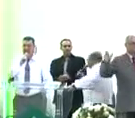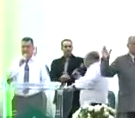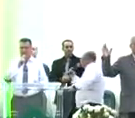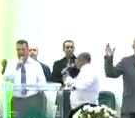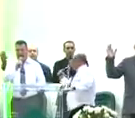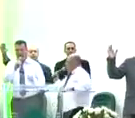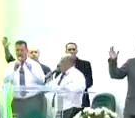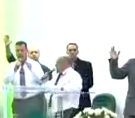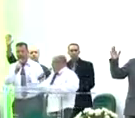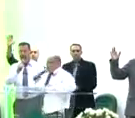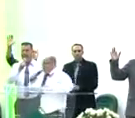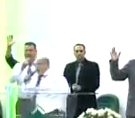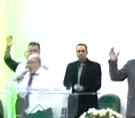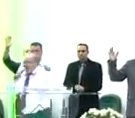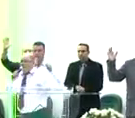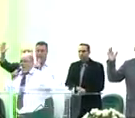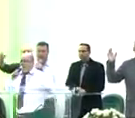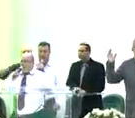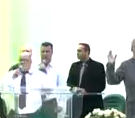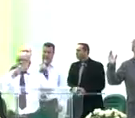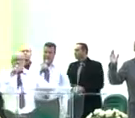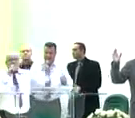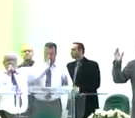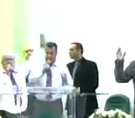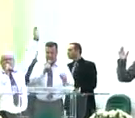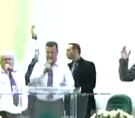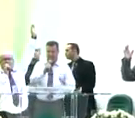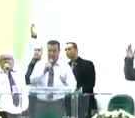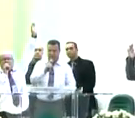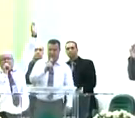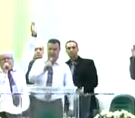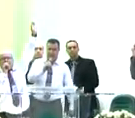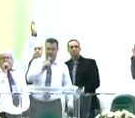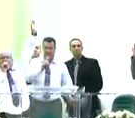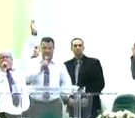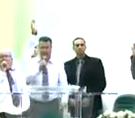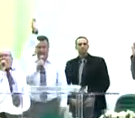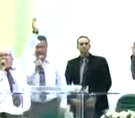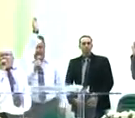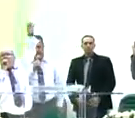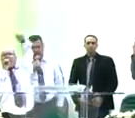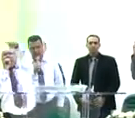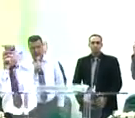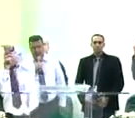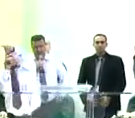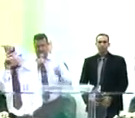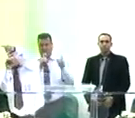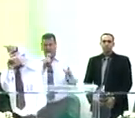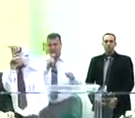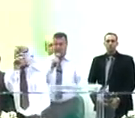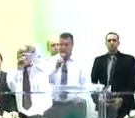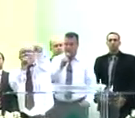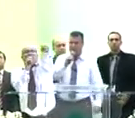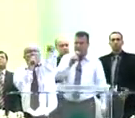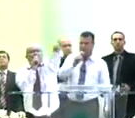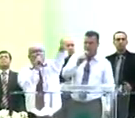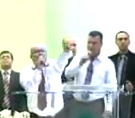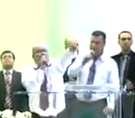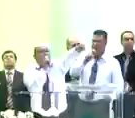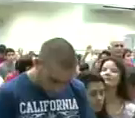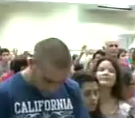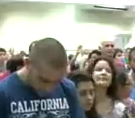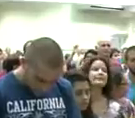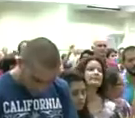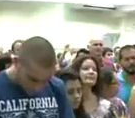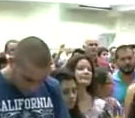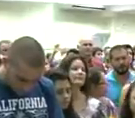aqui. Ora uma série a mais. A presença de Deus está aqui. Dá para dar glória a Deus? Dá para dar glória a Deus ou